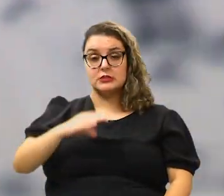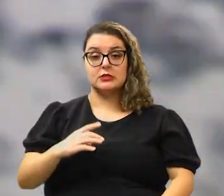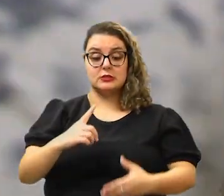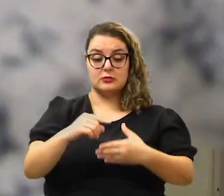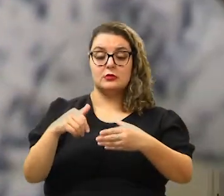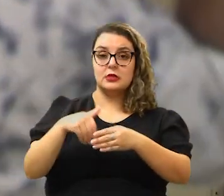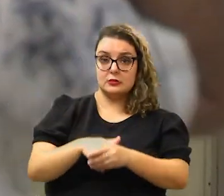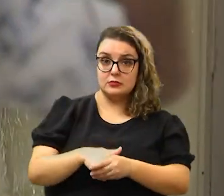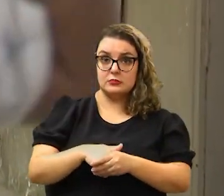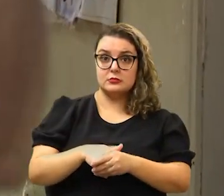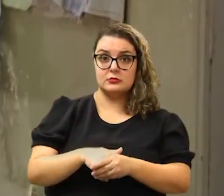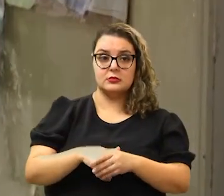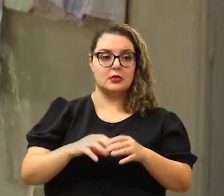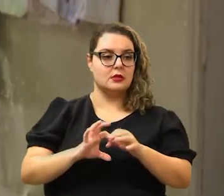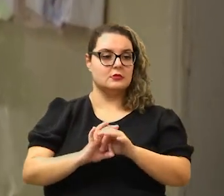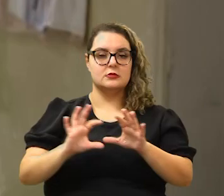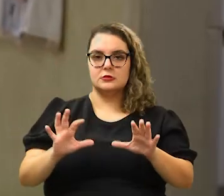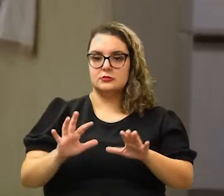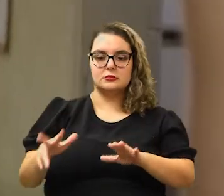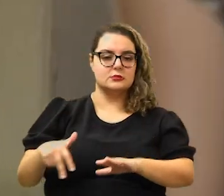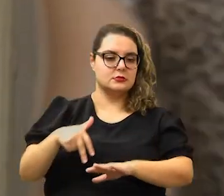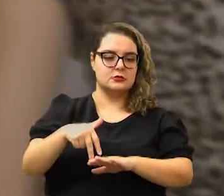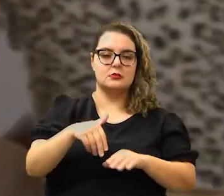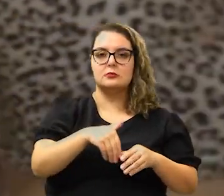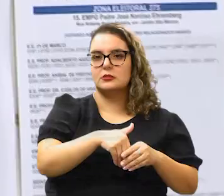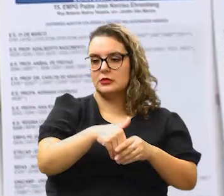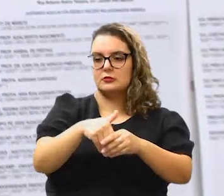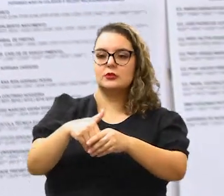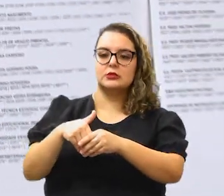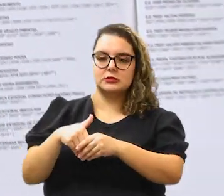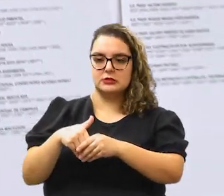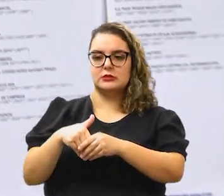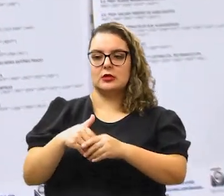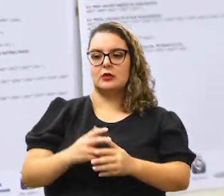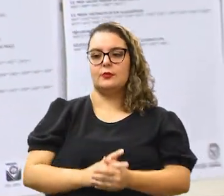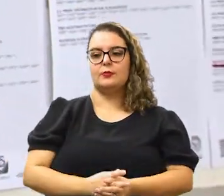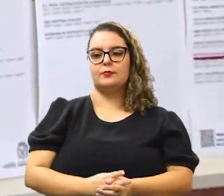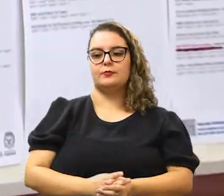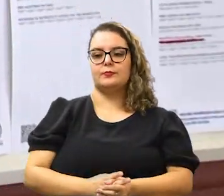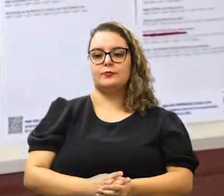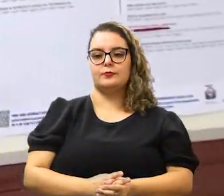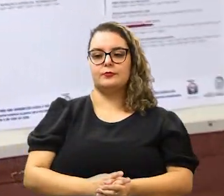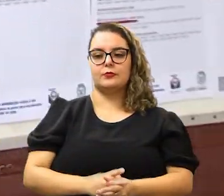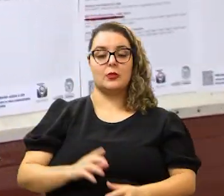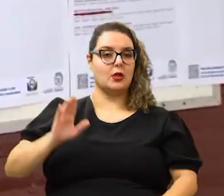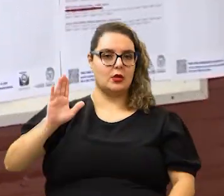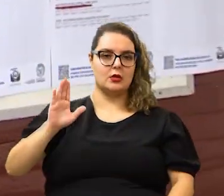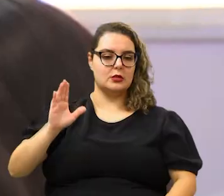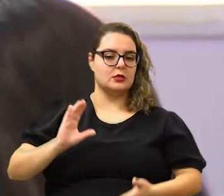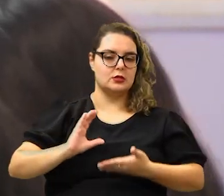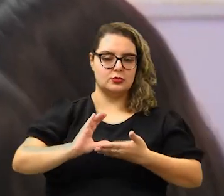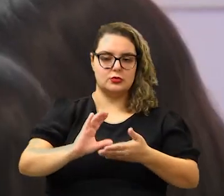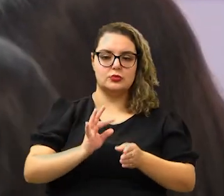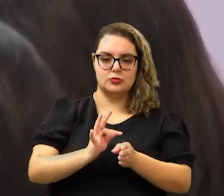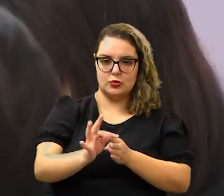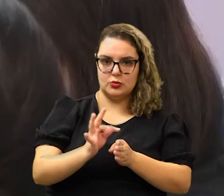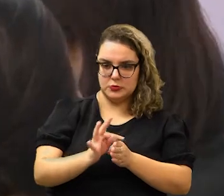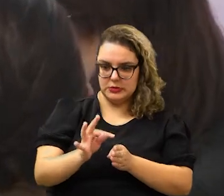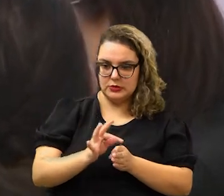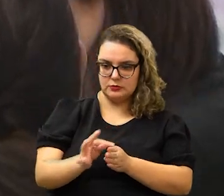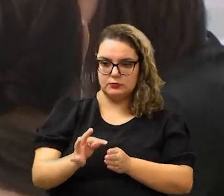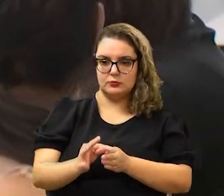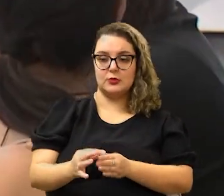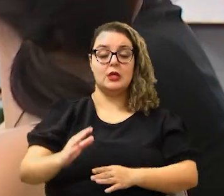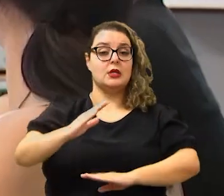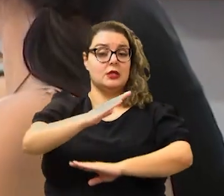E a Câmara garantiu, dando visibilidade a isso, que a sociedade pudesse compreender melhor qual é o papel do